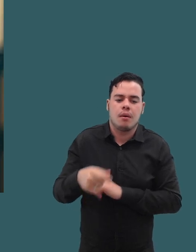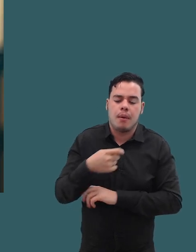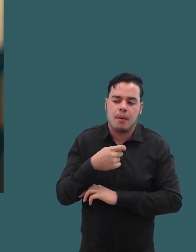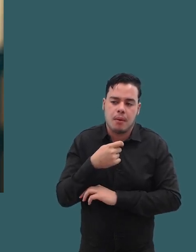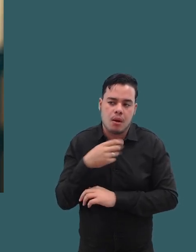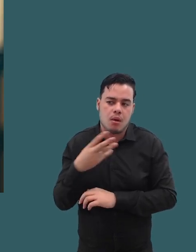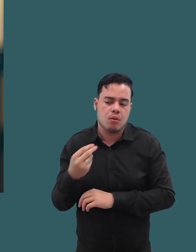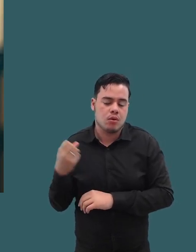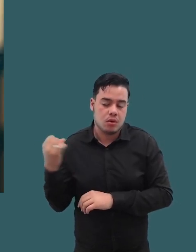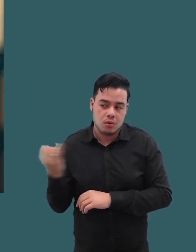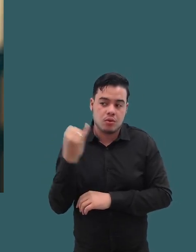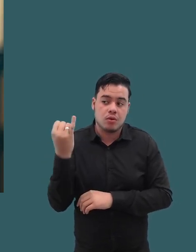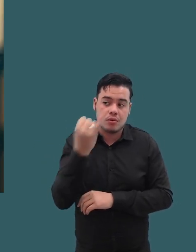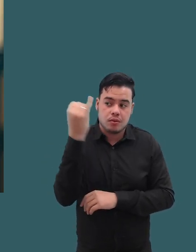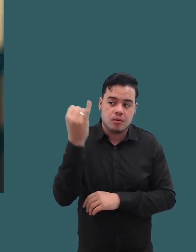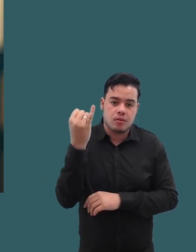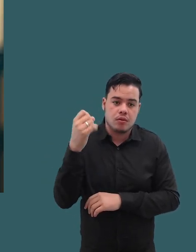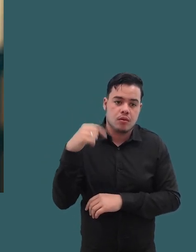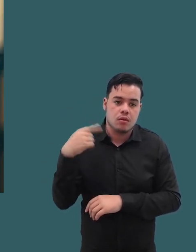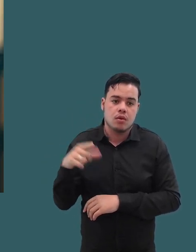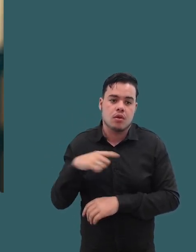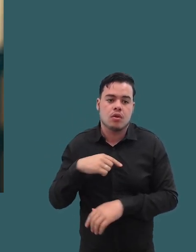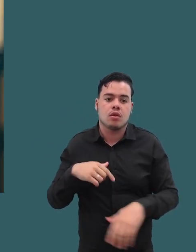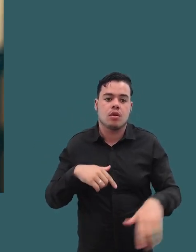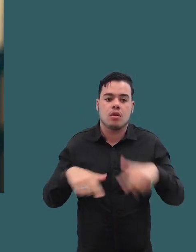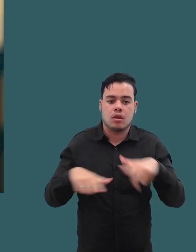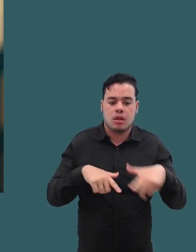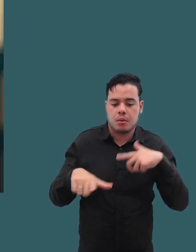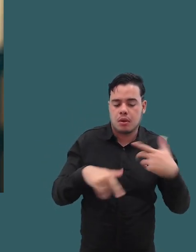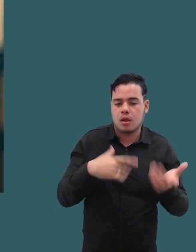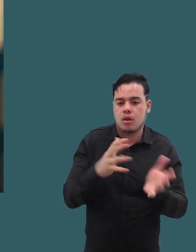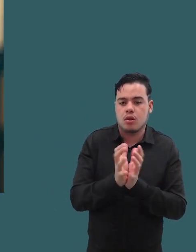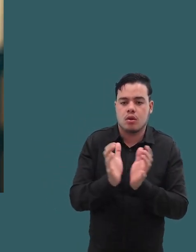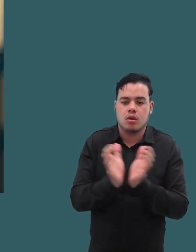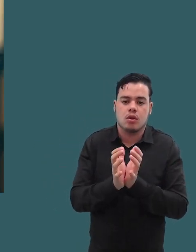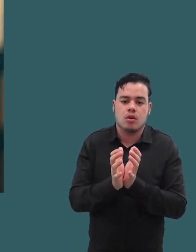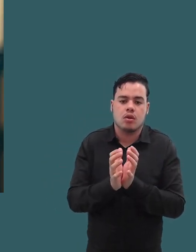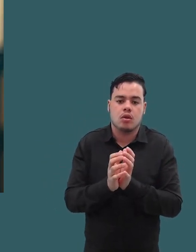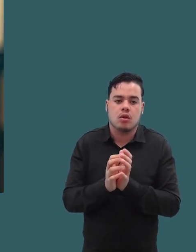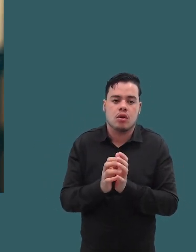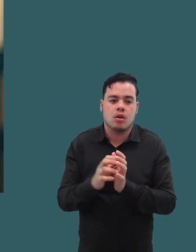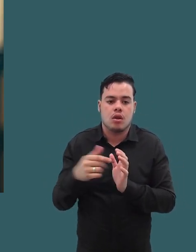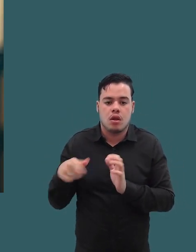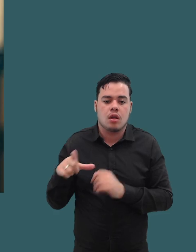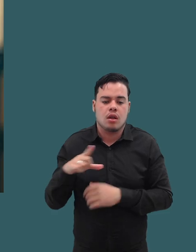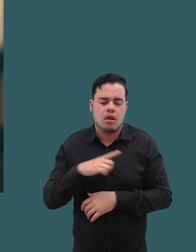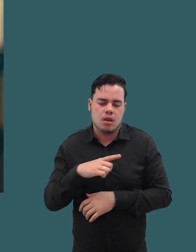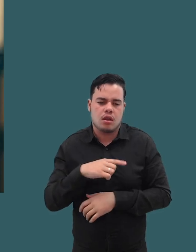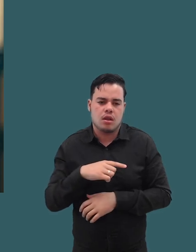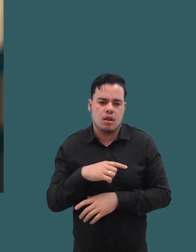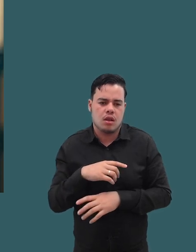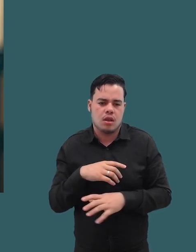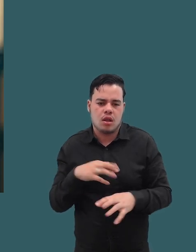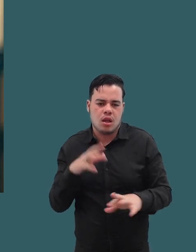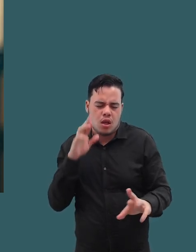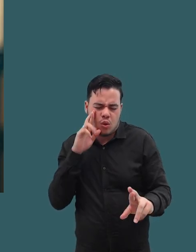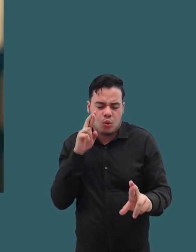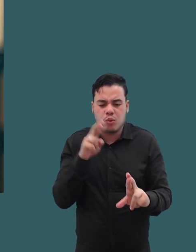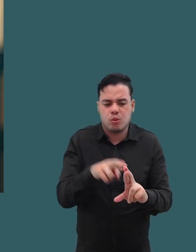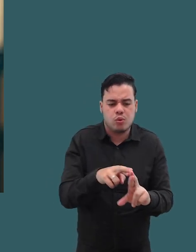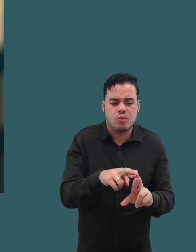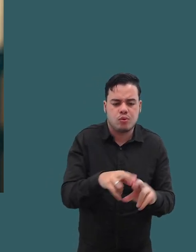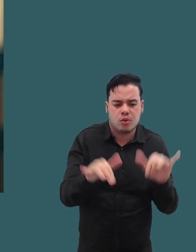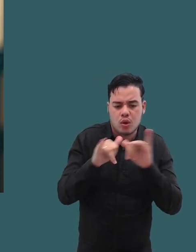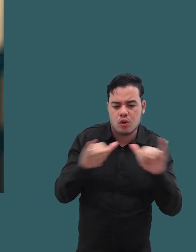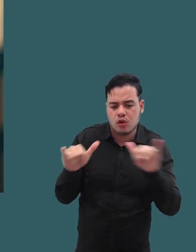é fundamental, que a gente trabalhe nos grupos, naqueles que diretamente cuidam da